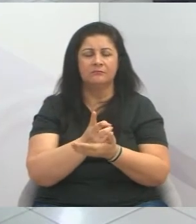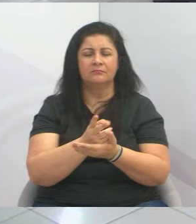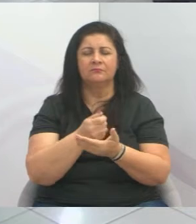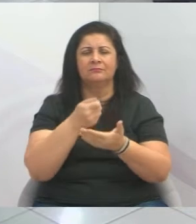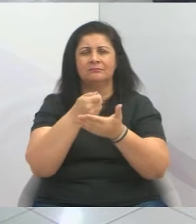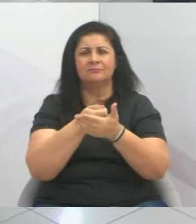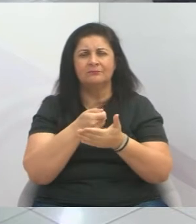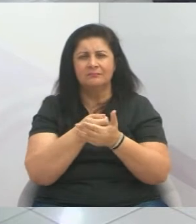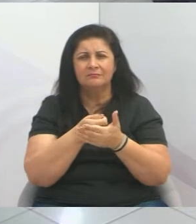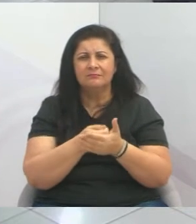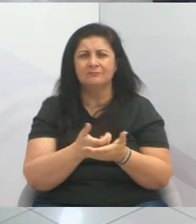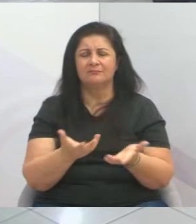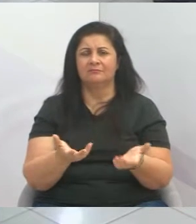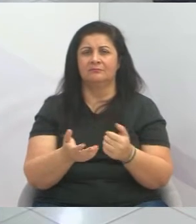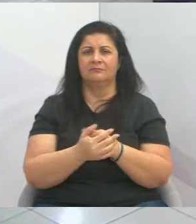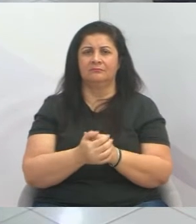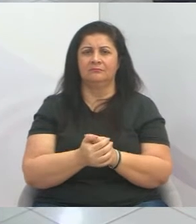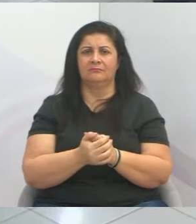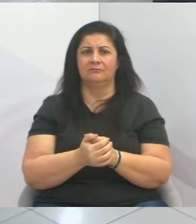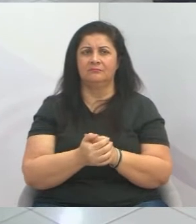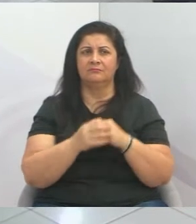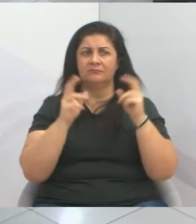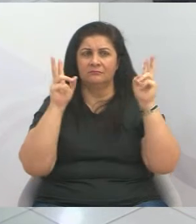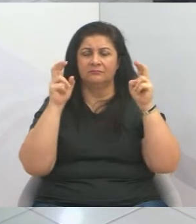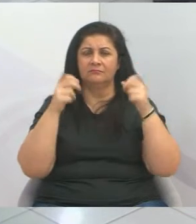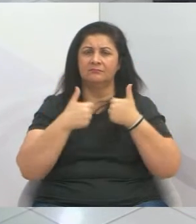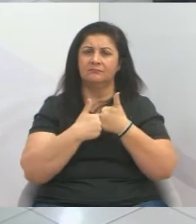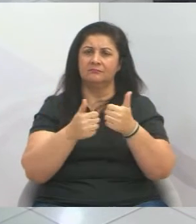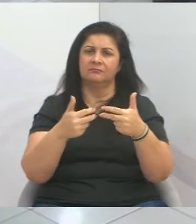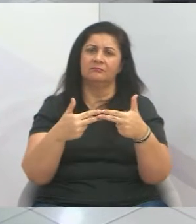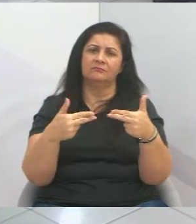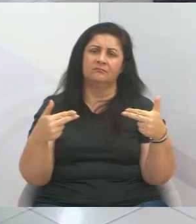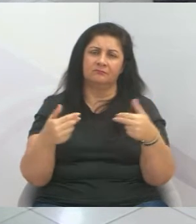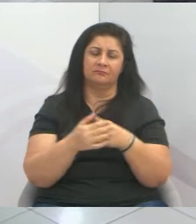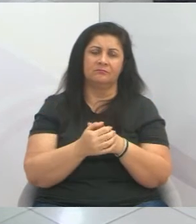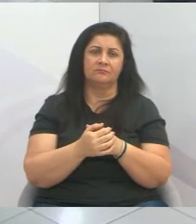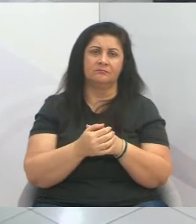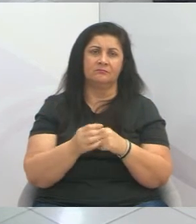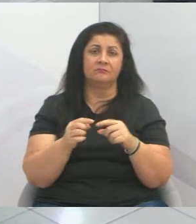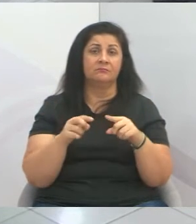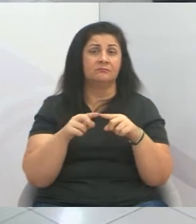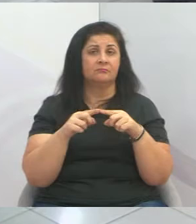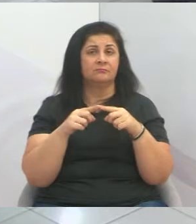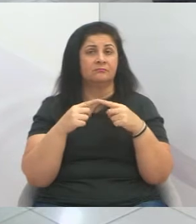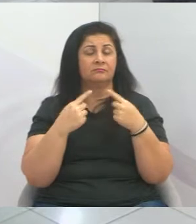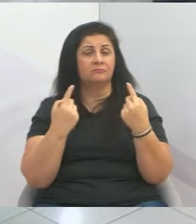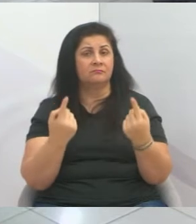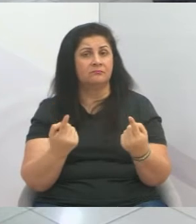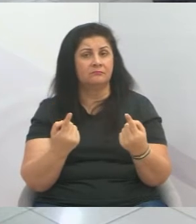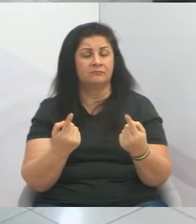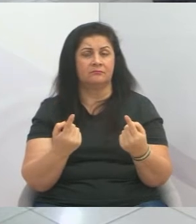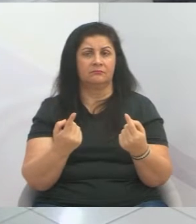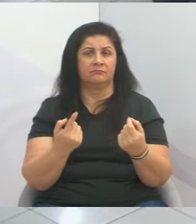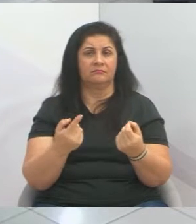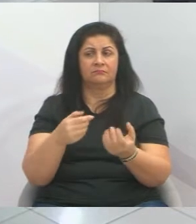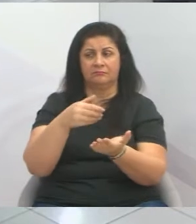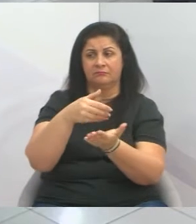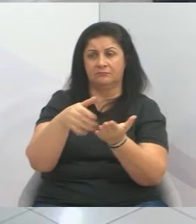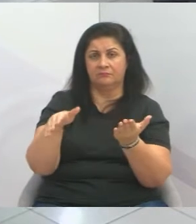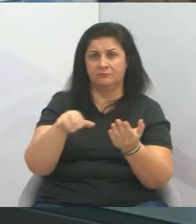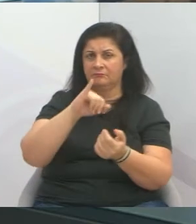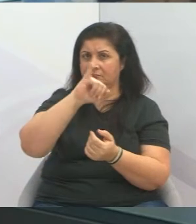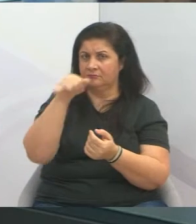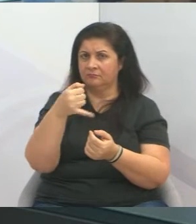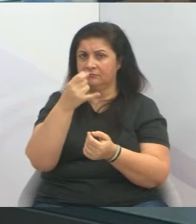tão reiterada tão rotineira com relação ao transporte público só que o endereçamento ele não tem que ser feito